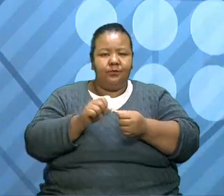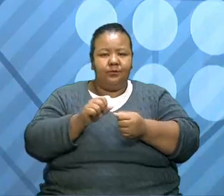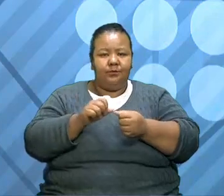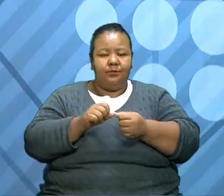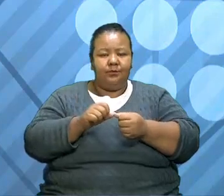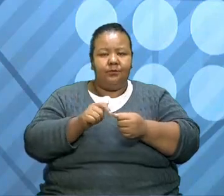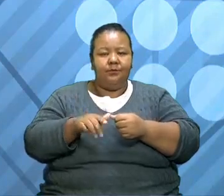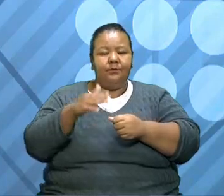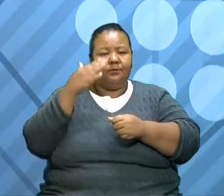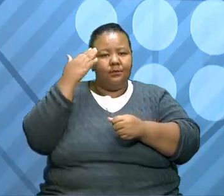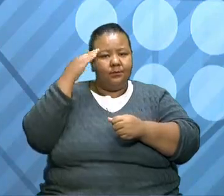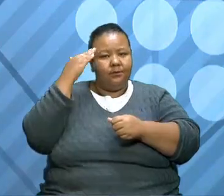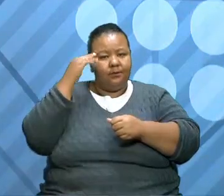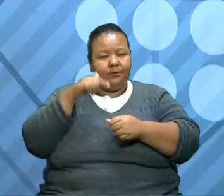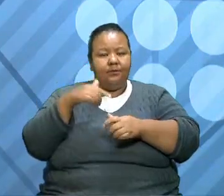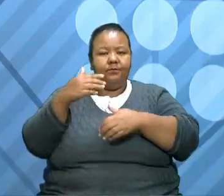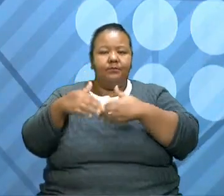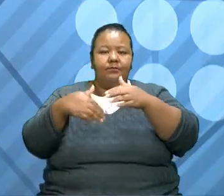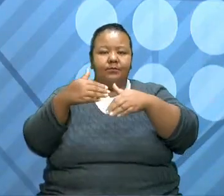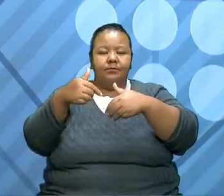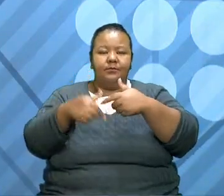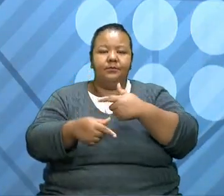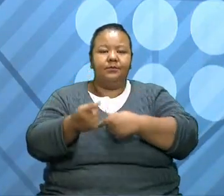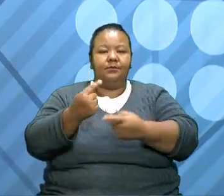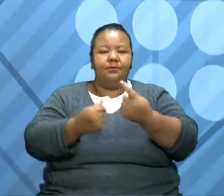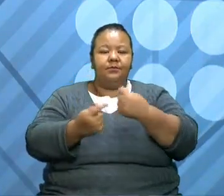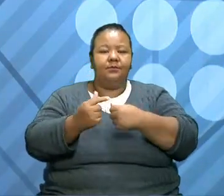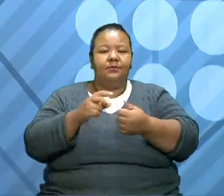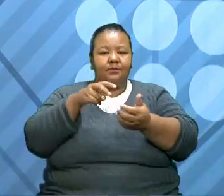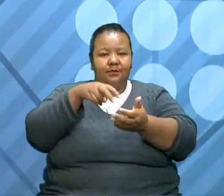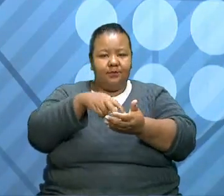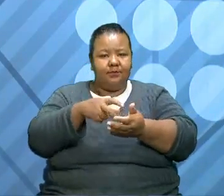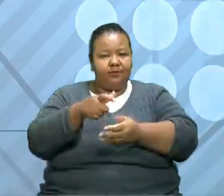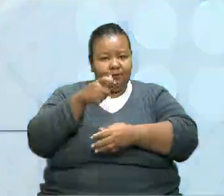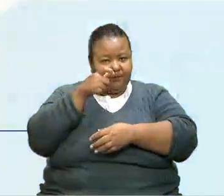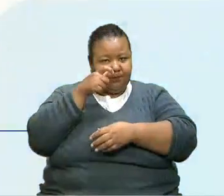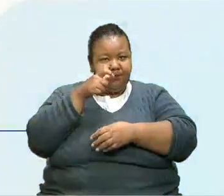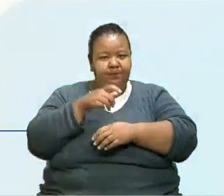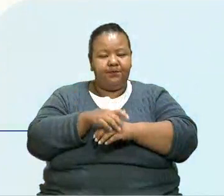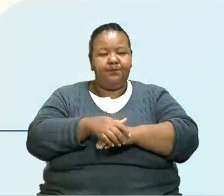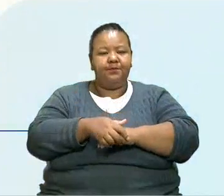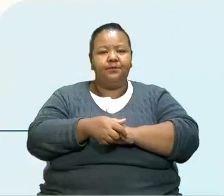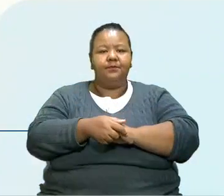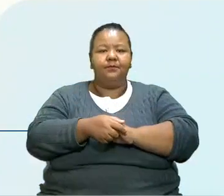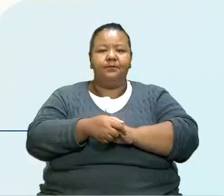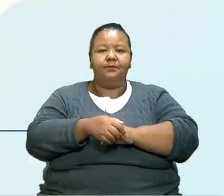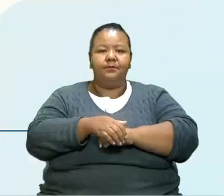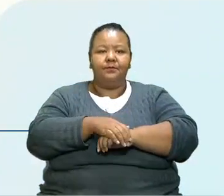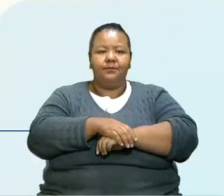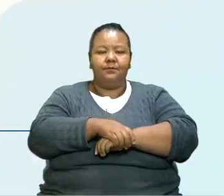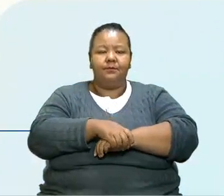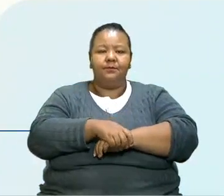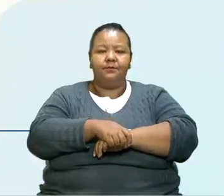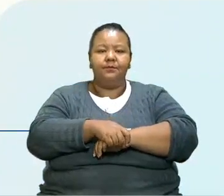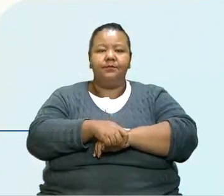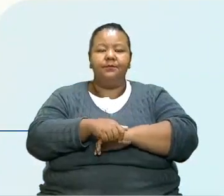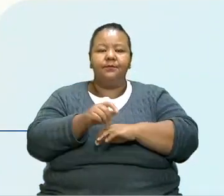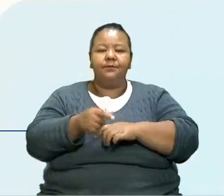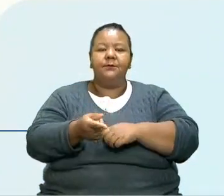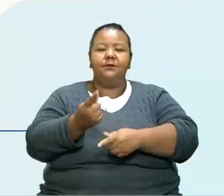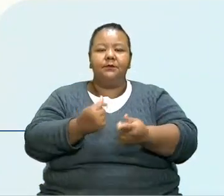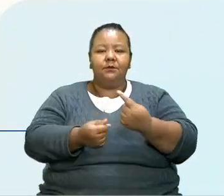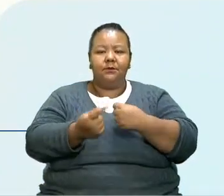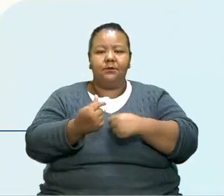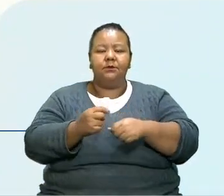isso? Entendendo o processo da administração participativa. Vamos ver? Então, a administração participativa,